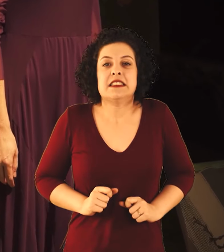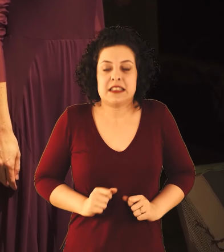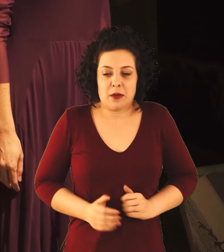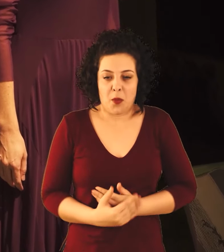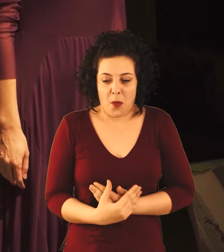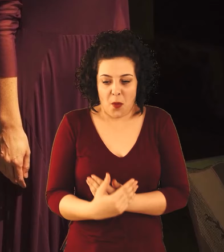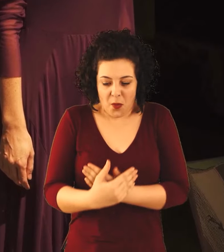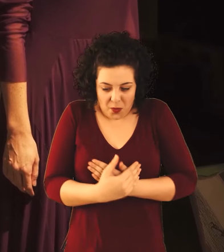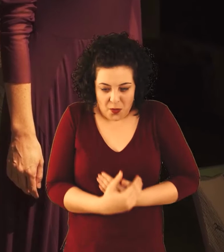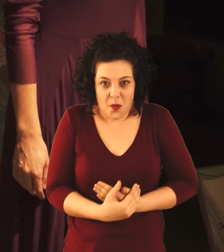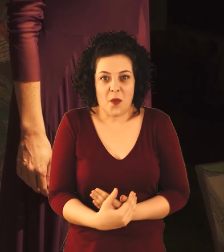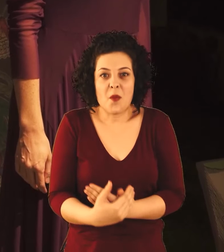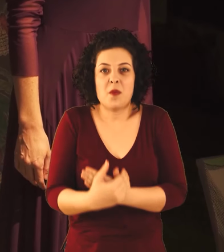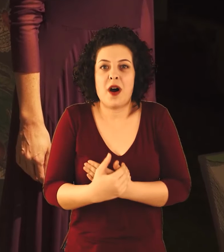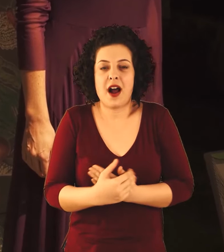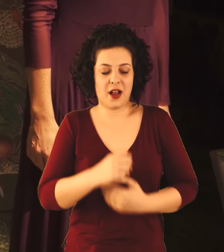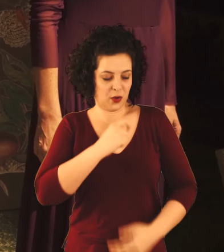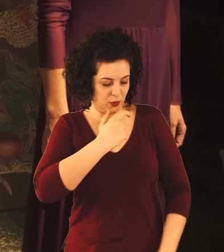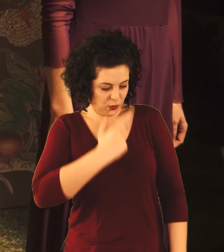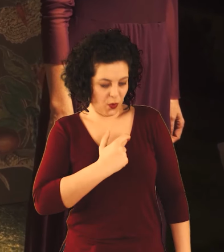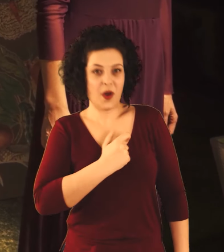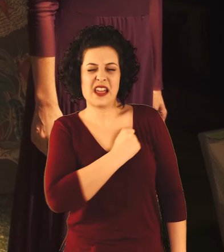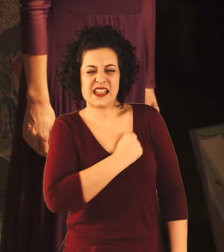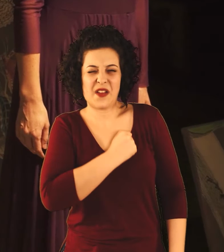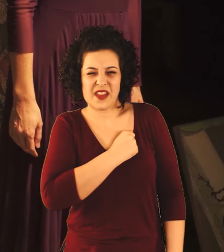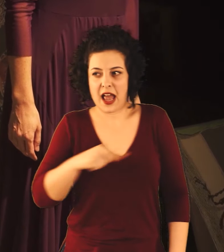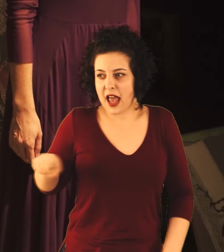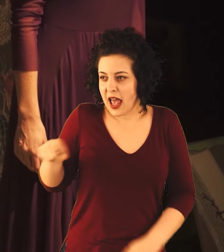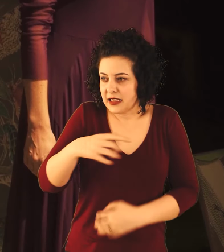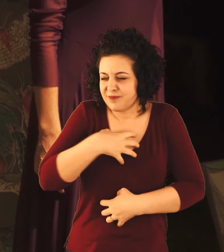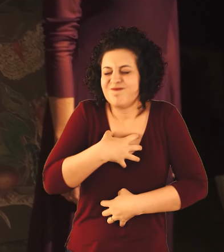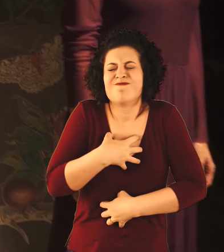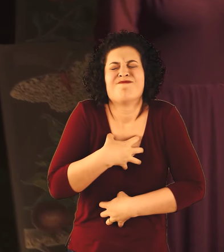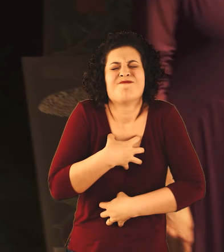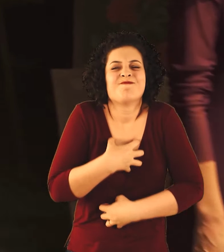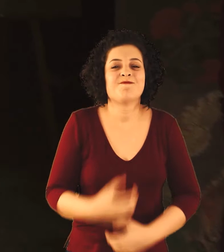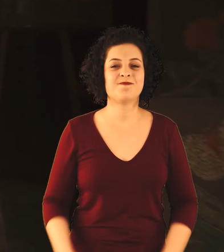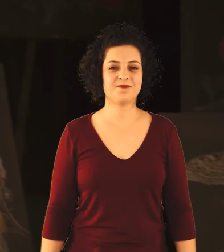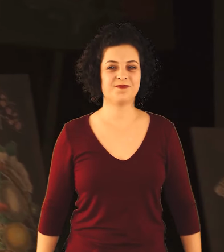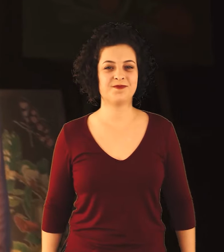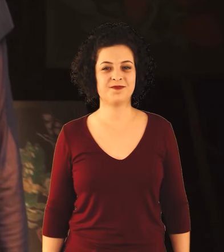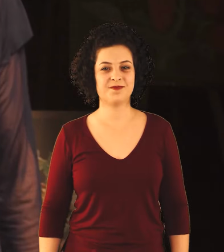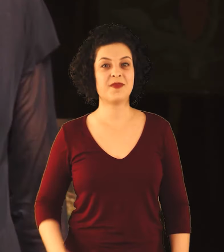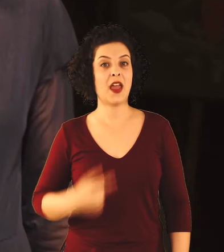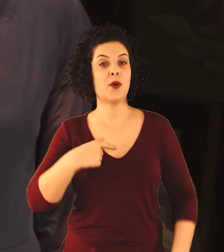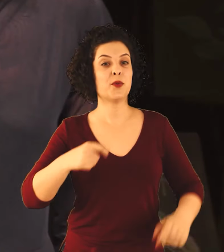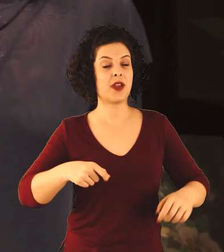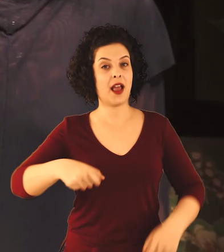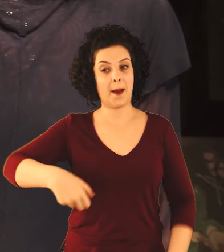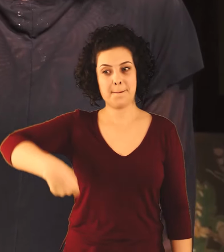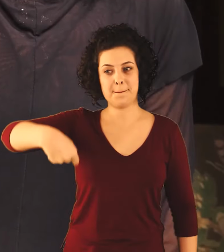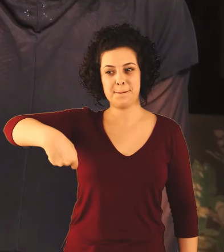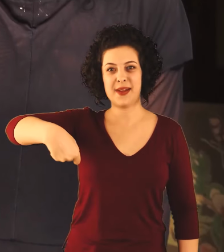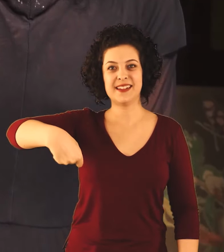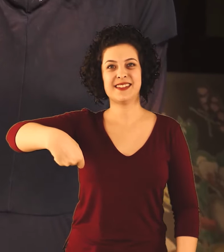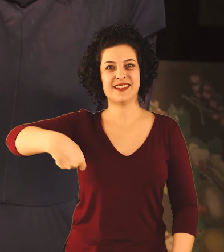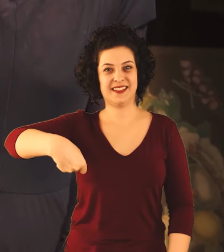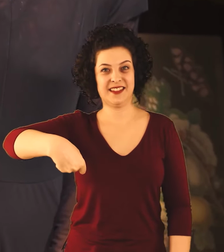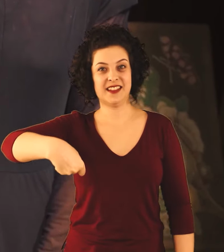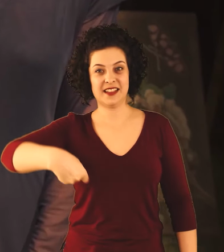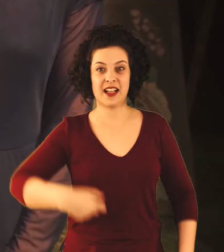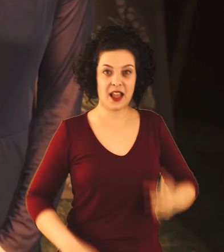o frio na barriga da Maria. Eu sou as saudades que elas vão sentir de casa. Eu sou a mão da Maria que